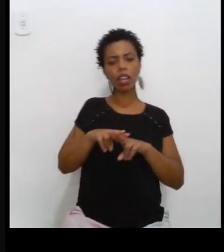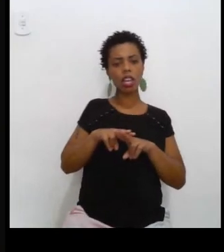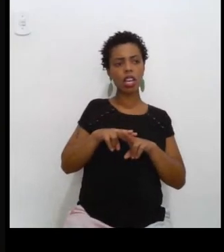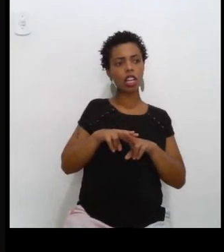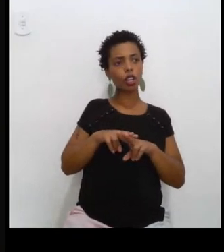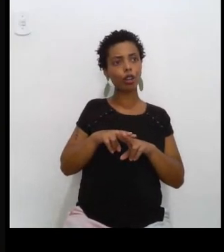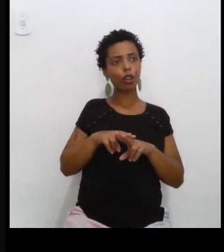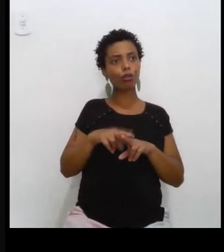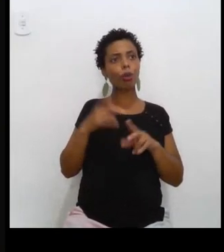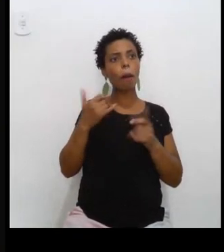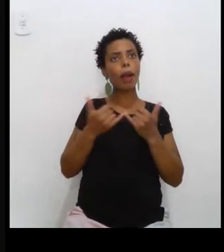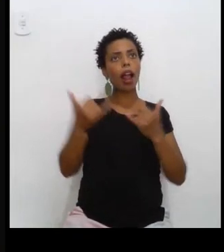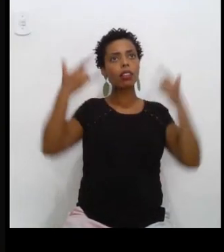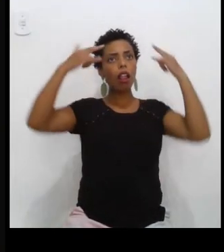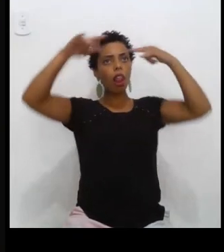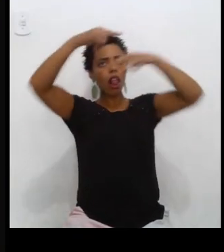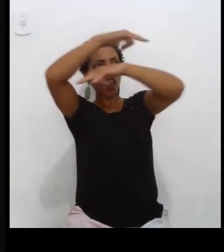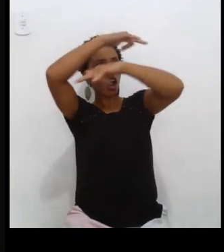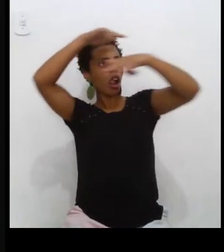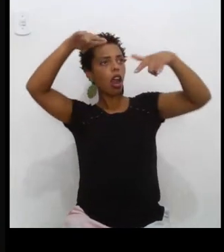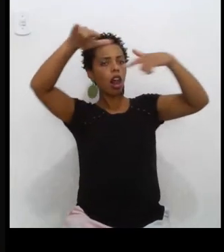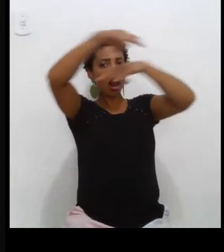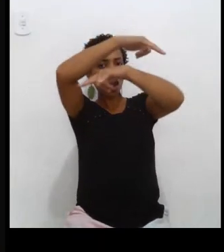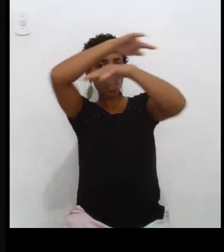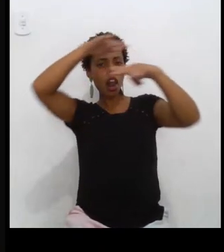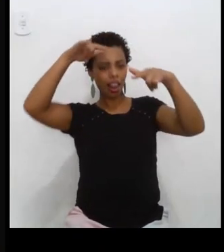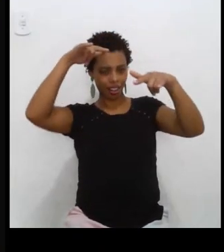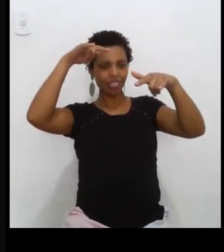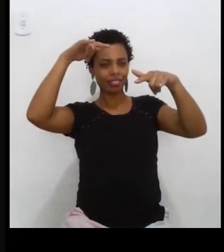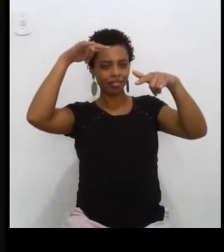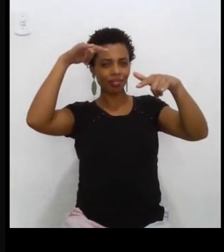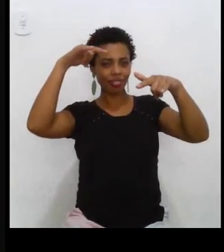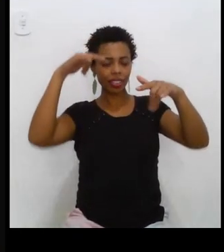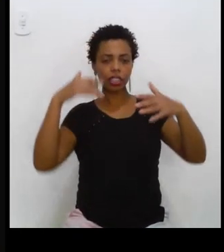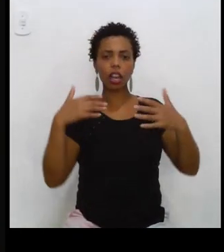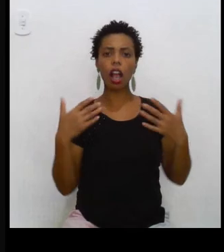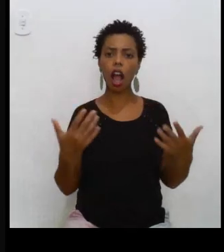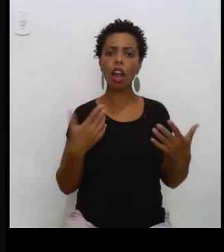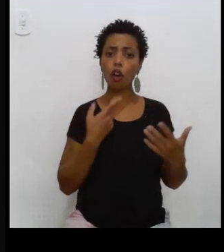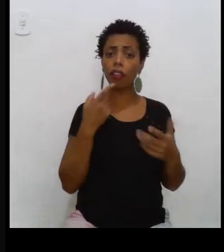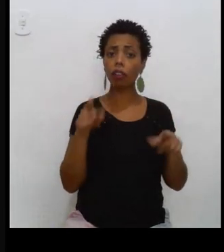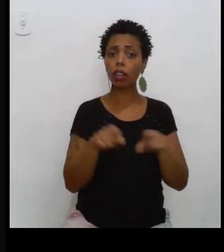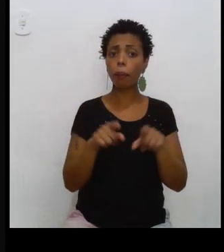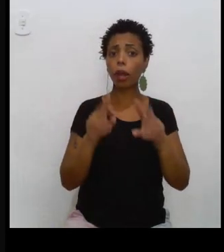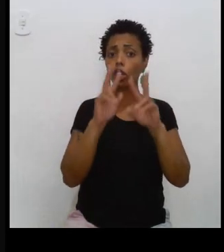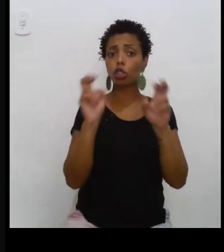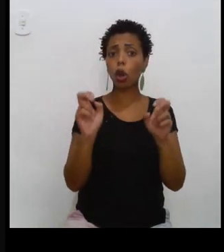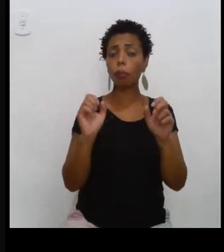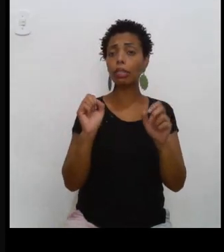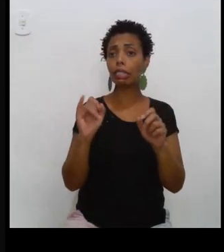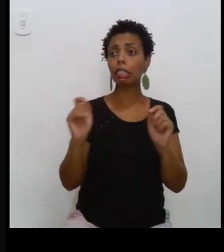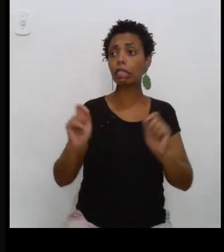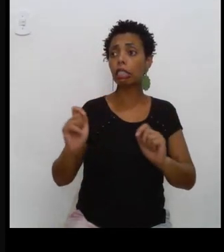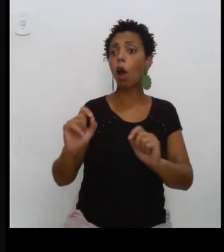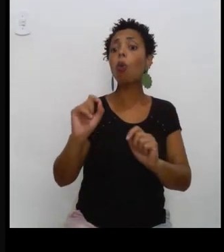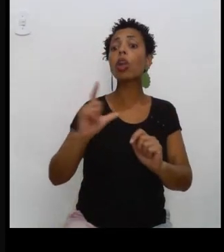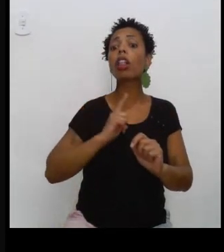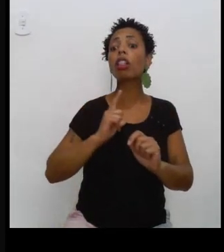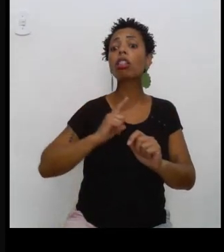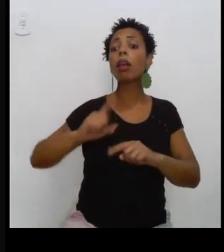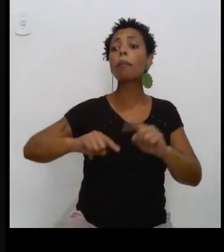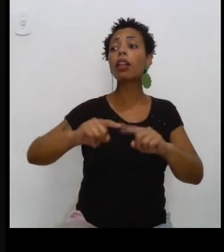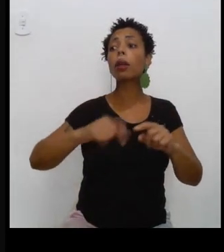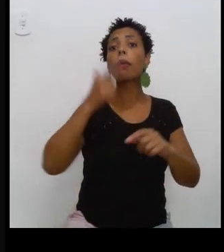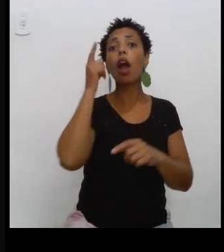jogo em mãos né E aí eu falo aqui também sobre até as condições materiais para que essa função possa ser escutada assim porque essas